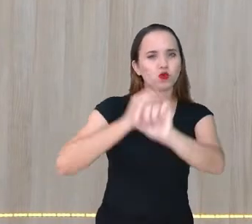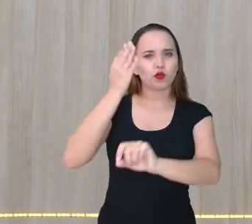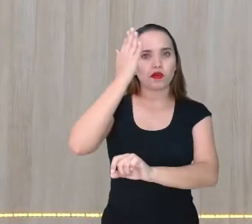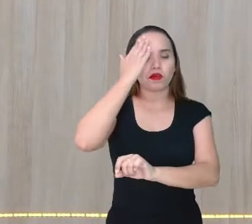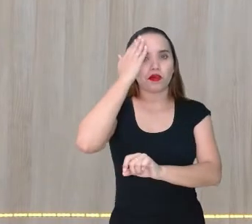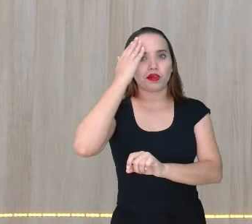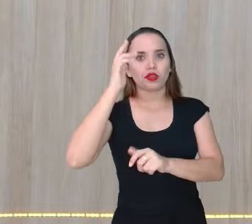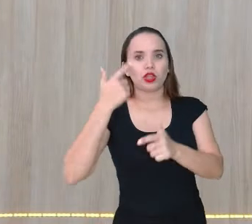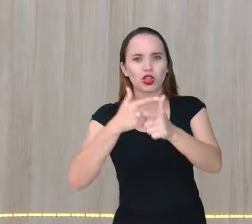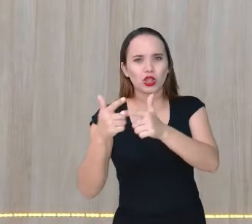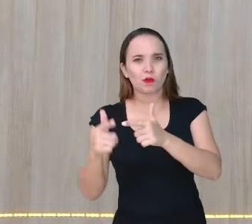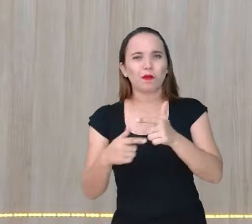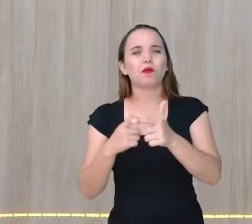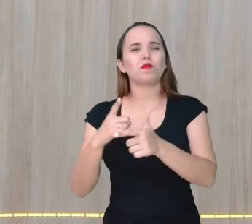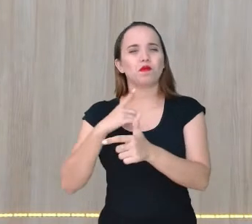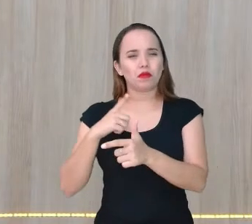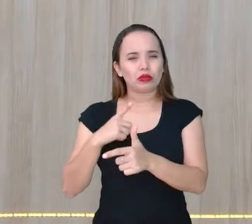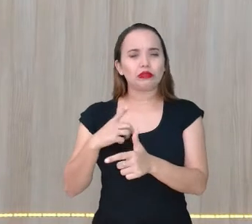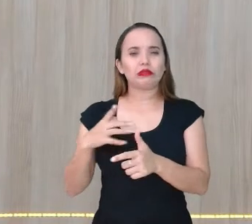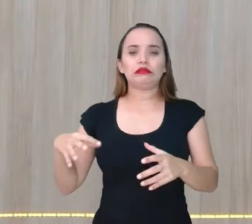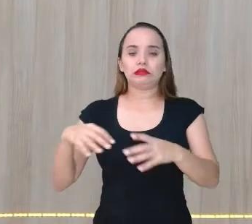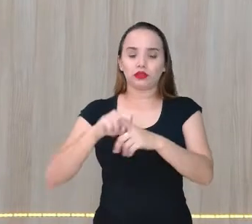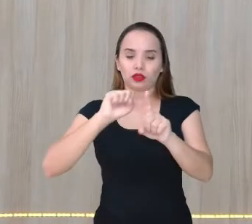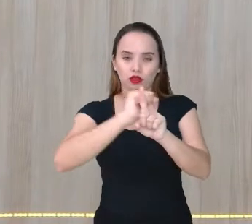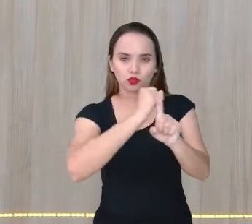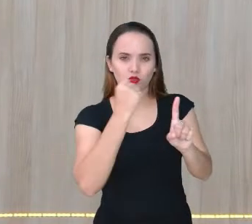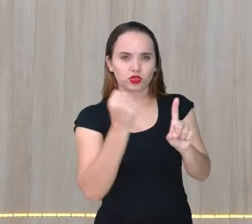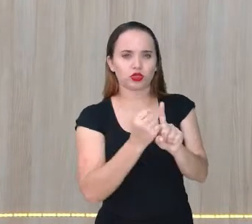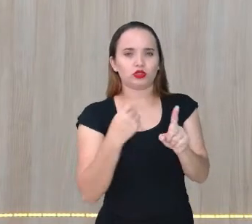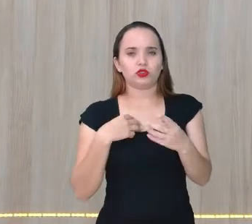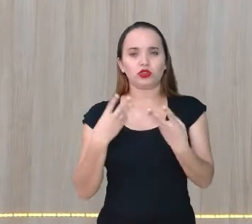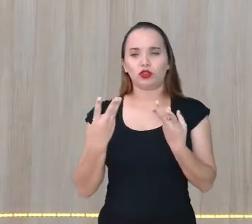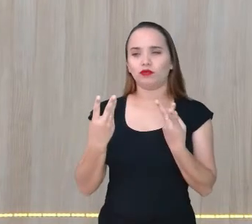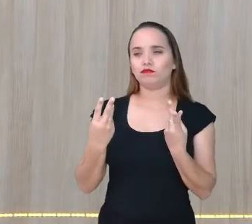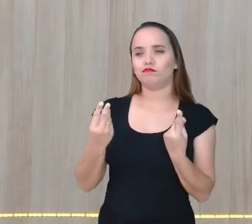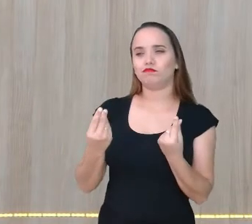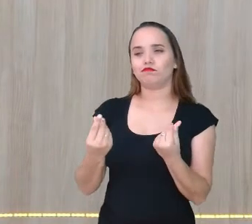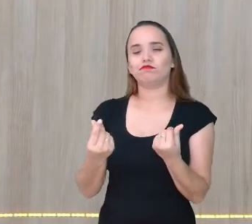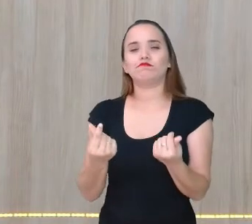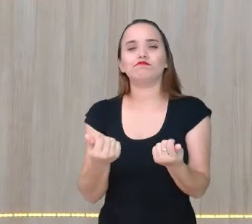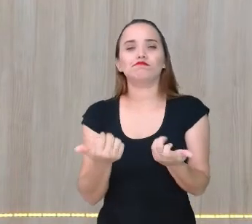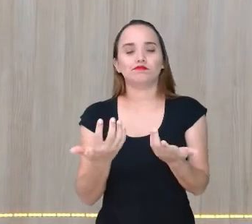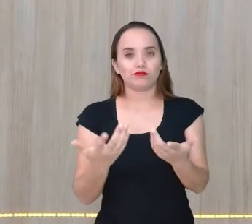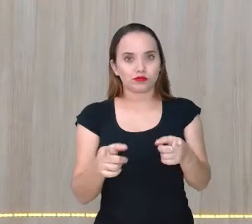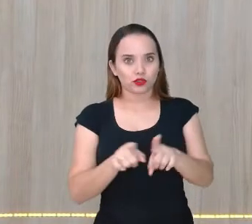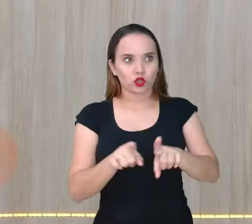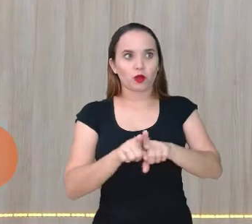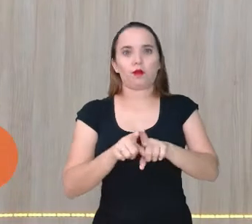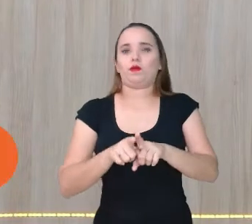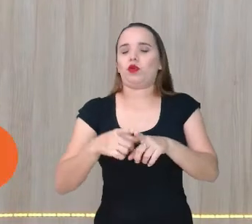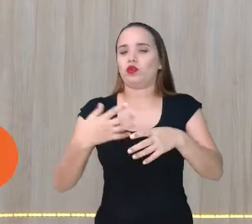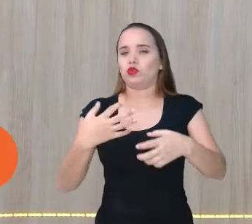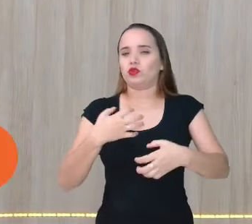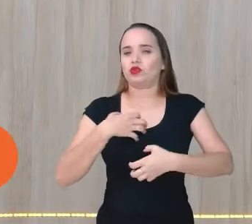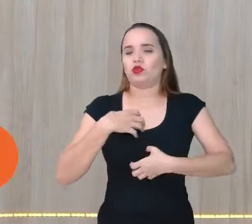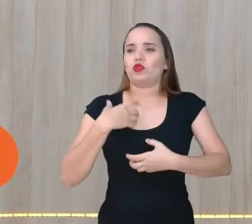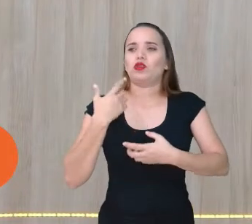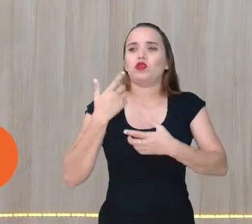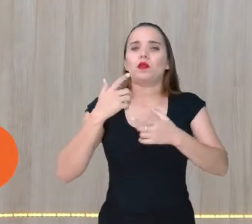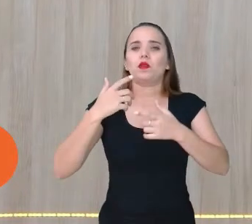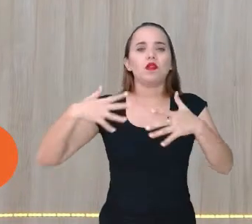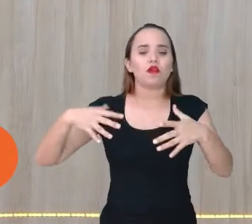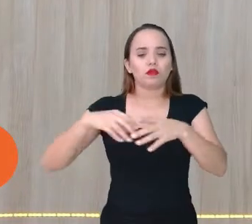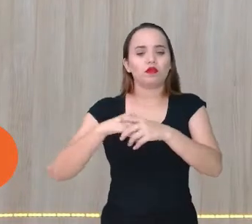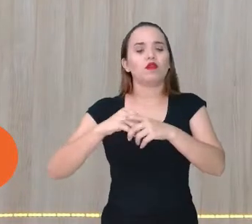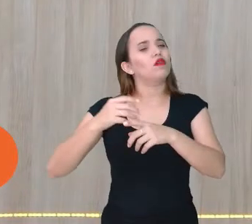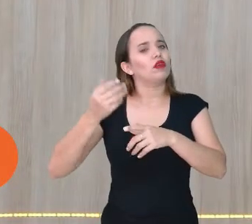gente convive na sociedade, né? A gente ser sensível a esses temas, se engajar politicamente, né? Que é uma